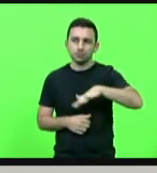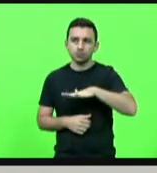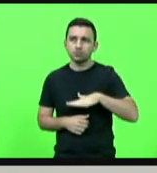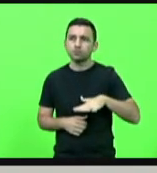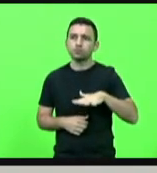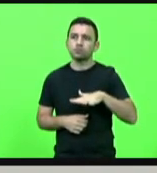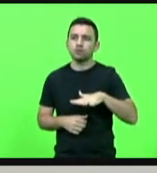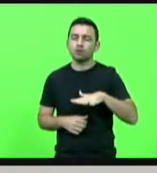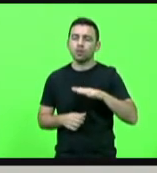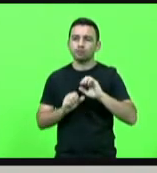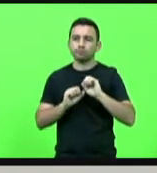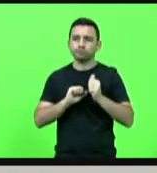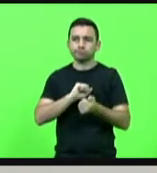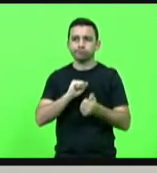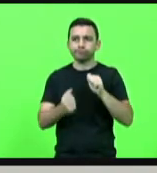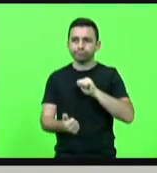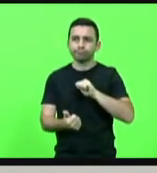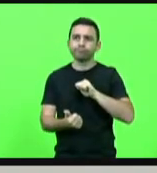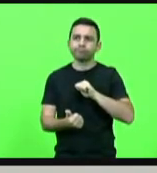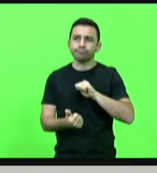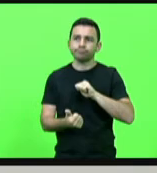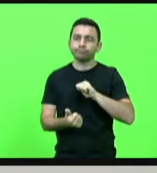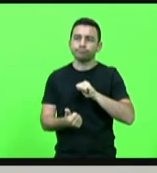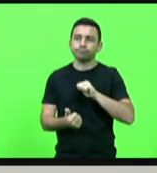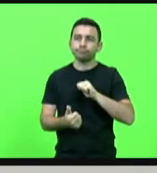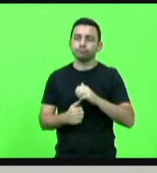de Jiu-Jitsu,